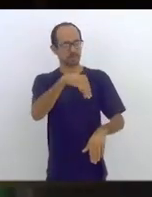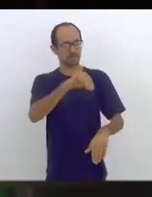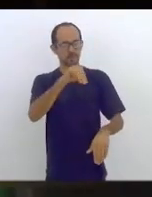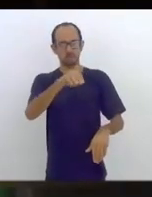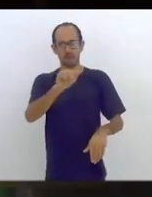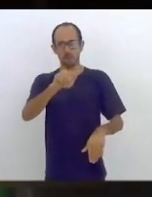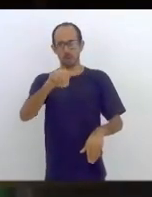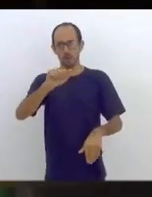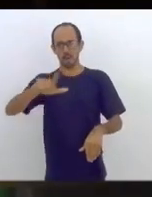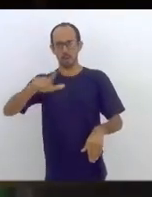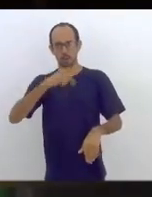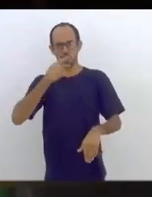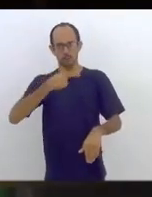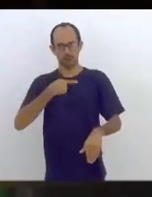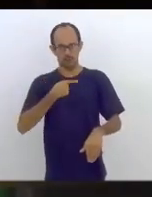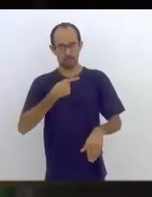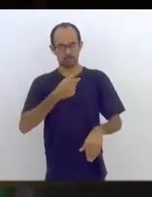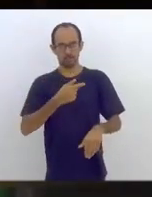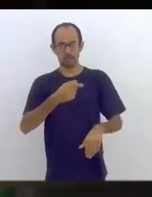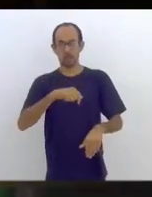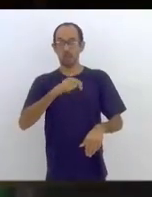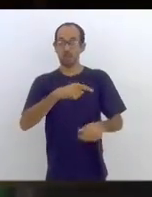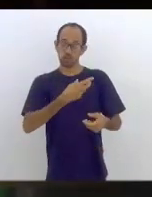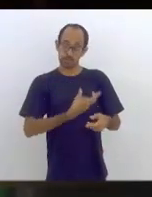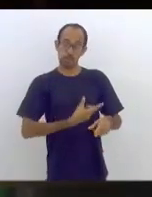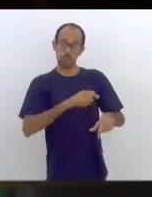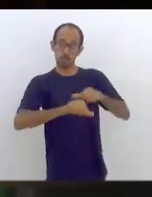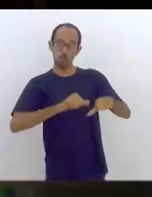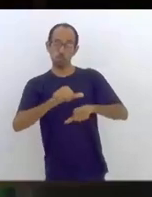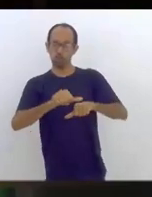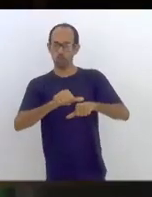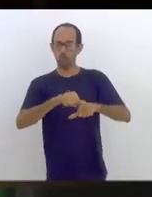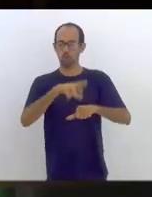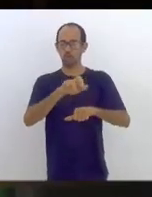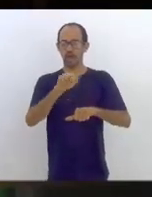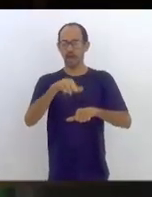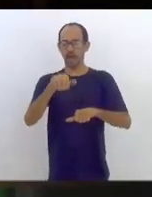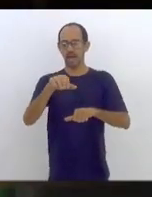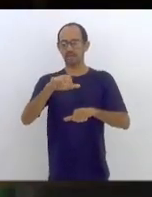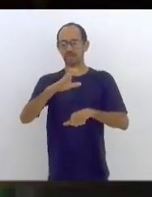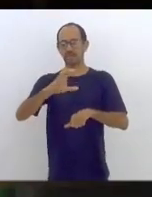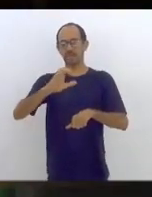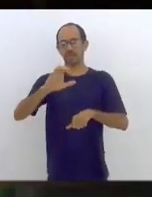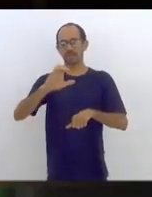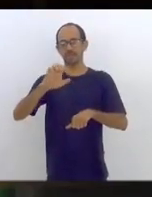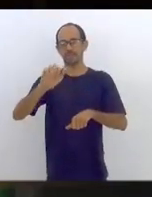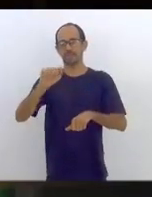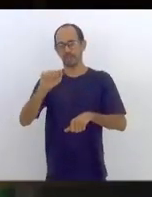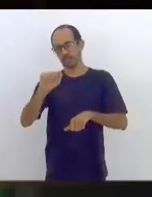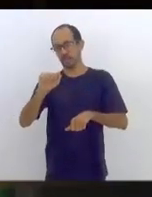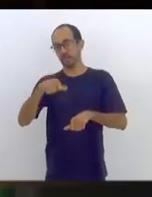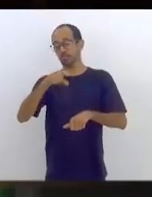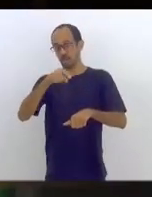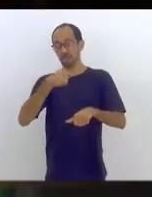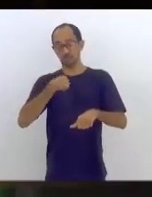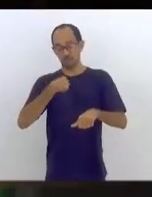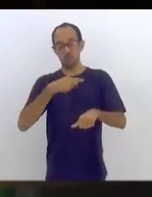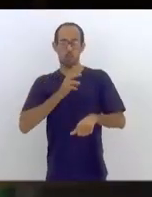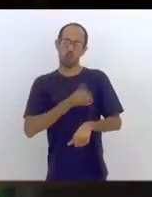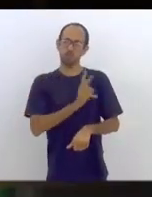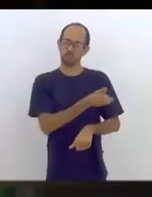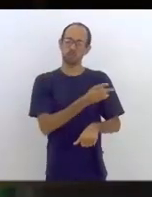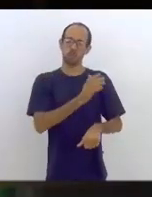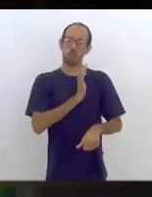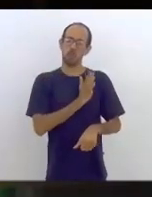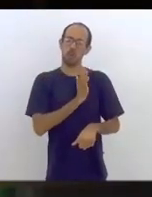Renascença, mas Renascença não saiu de mim. Então, a história do Rena nos provoca estar aqui recebendo essas homenagens. Então, a gente não faz nada se não